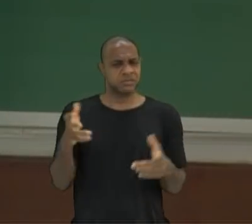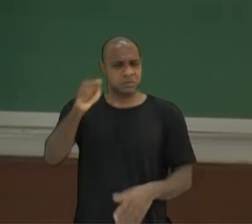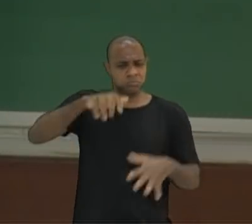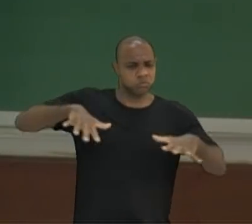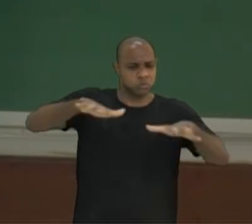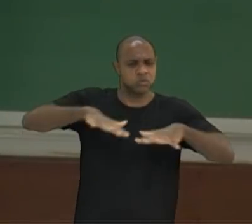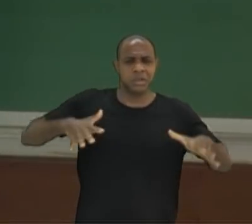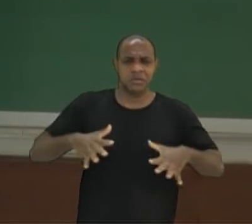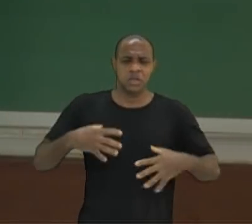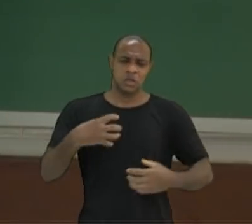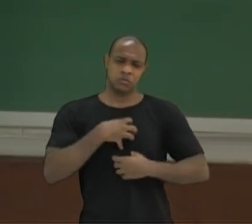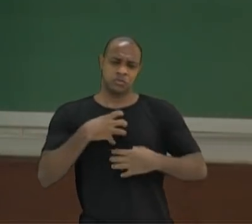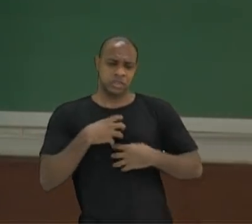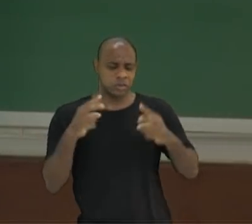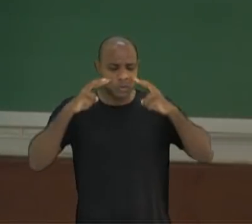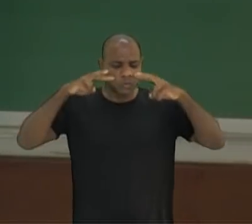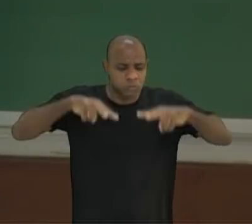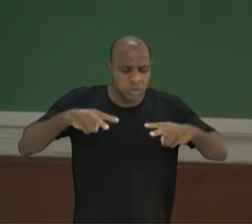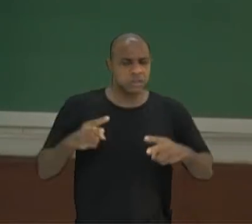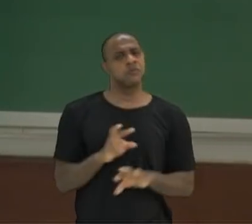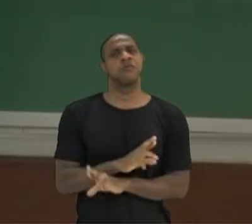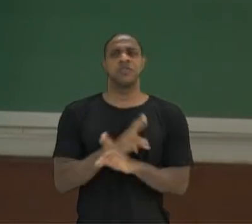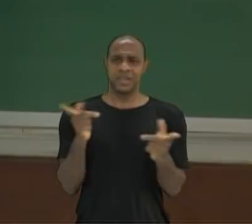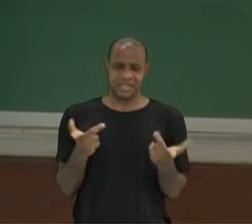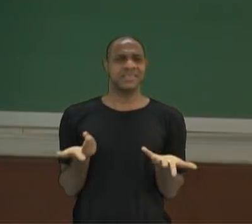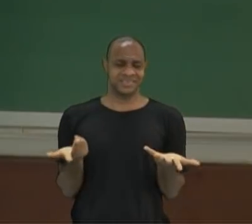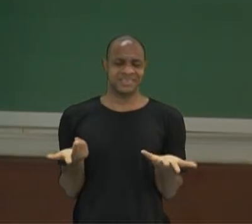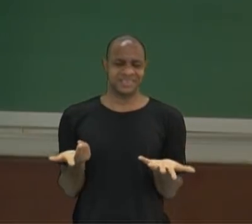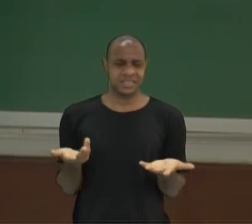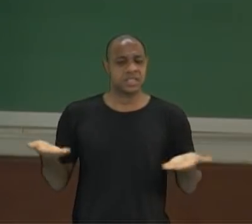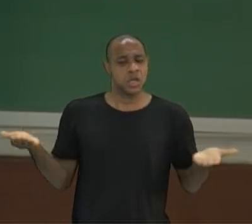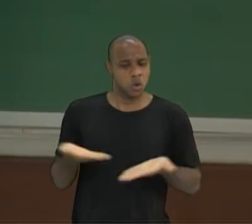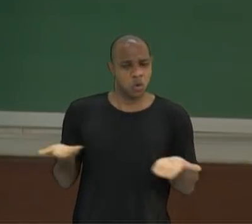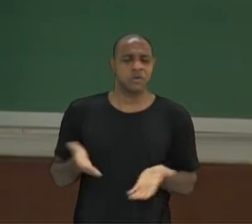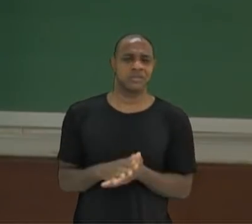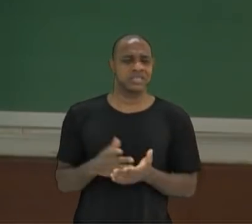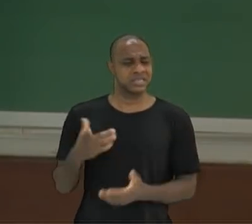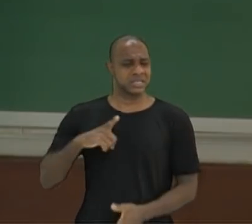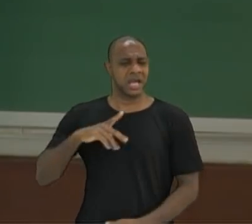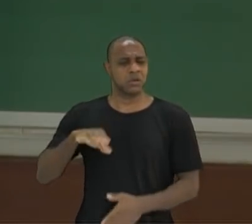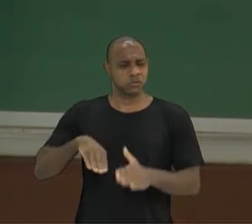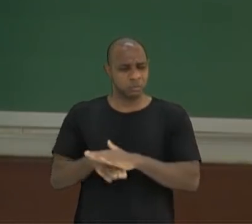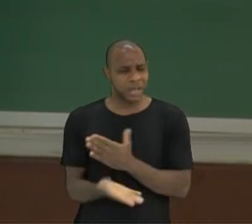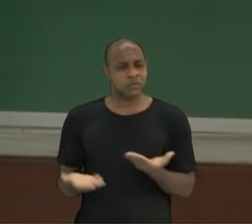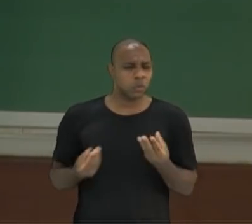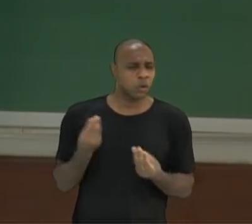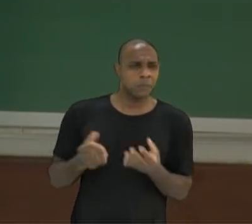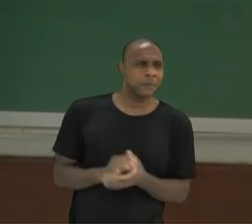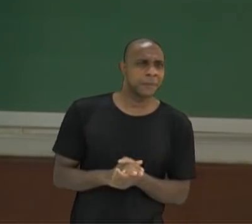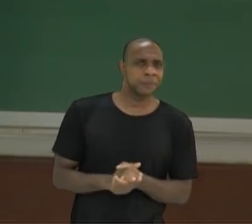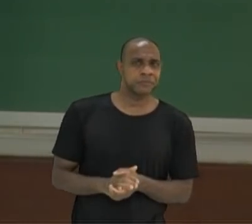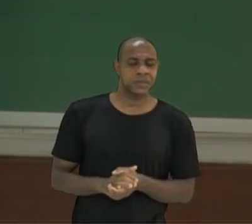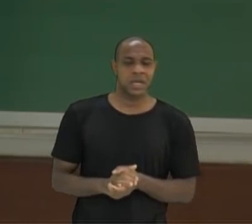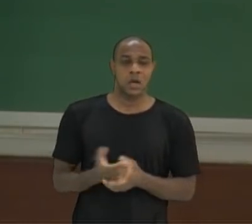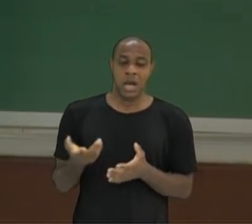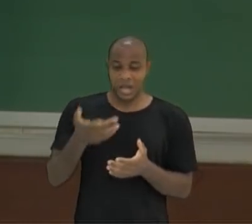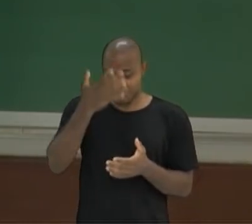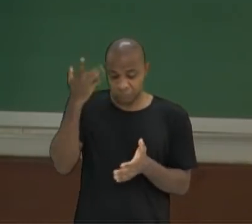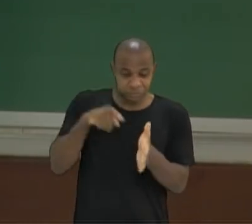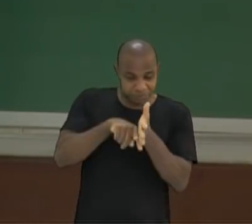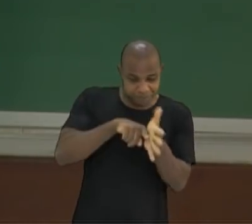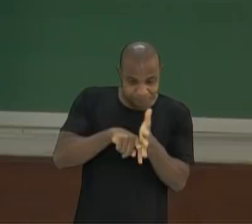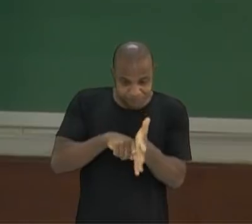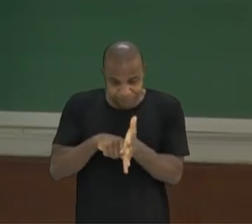espaço e uma forma de enxergar esse espaço num ângulo diferente do que a gente está acostumado? Ou seja, os cartógrafos realmente